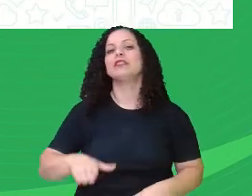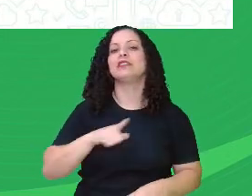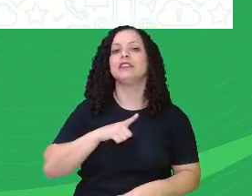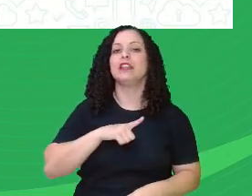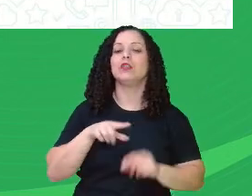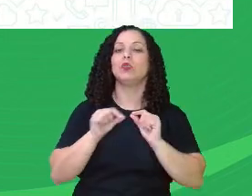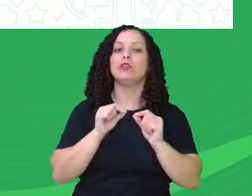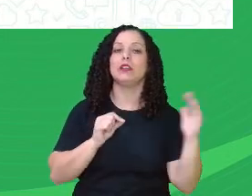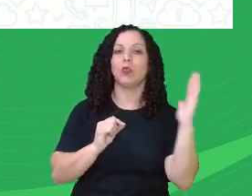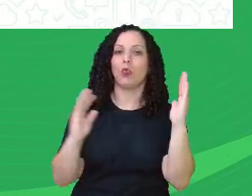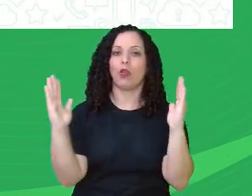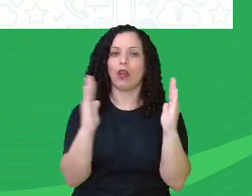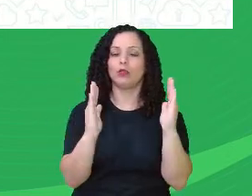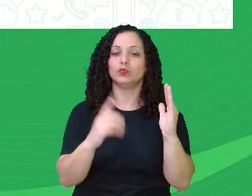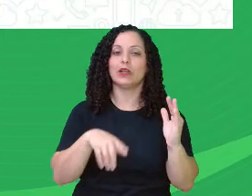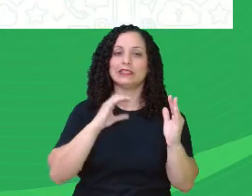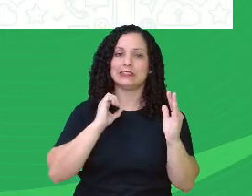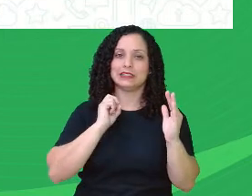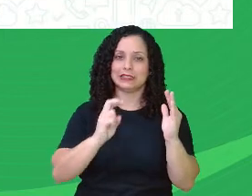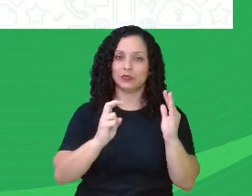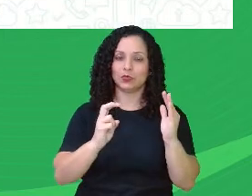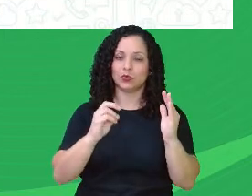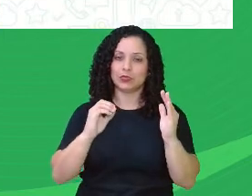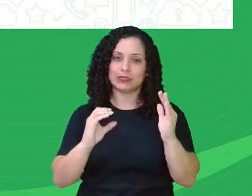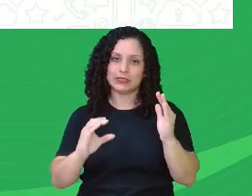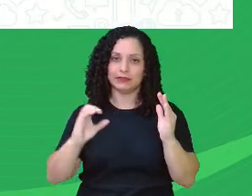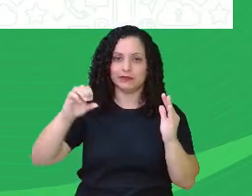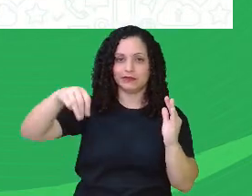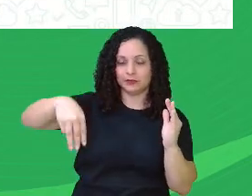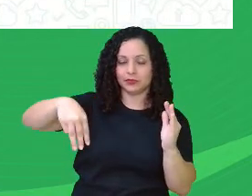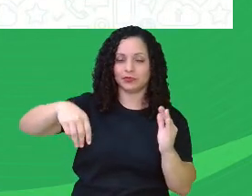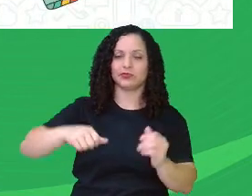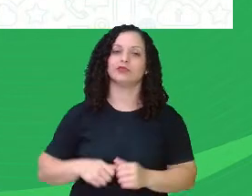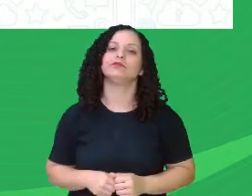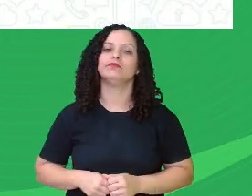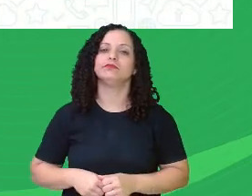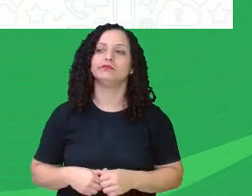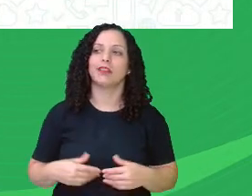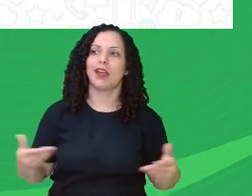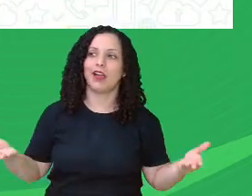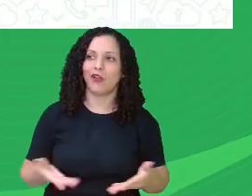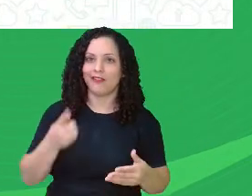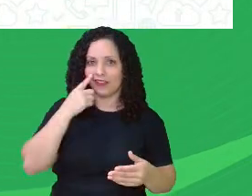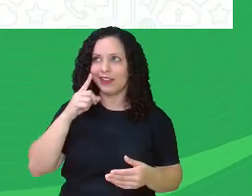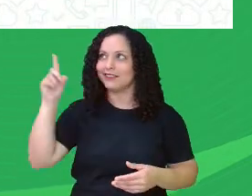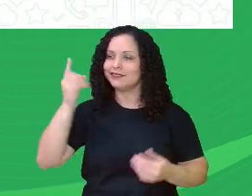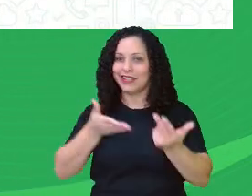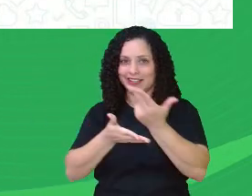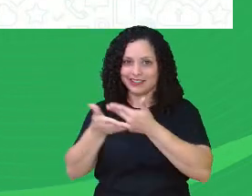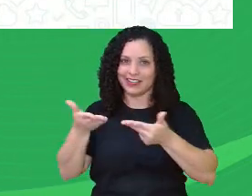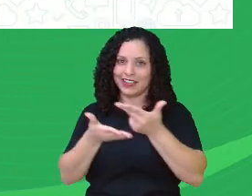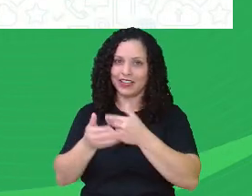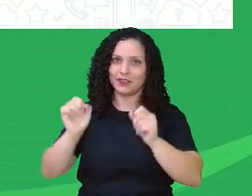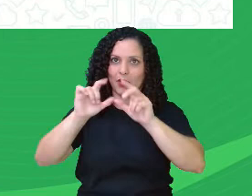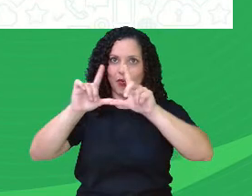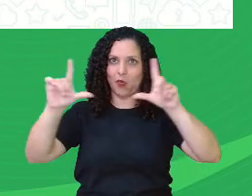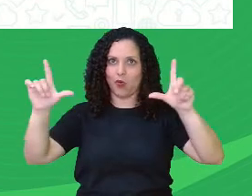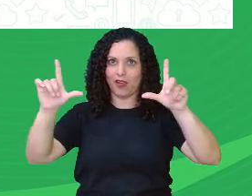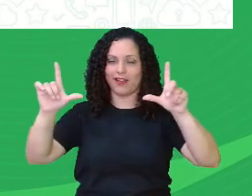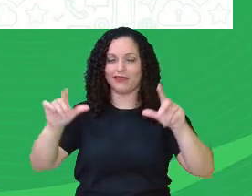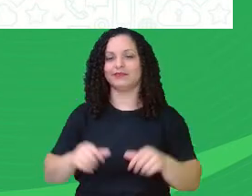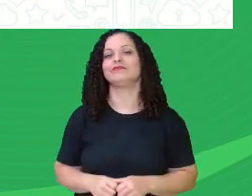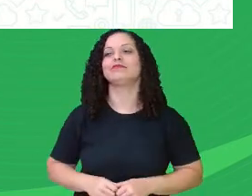aresta vale 5 centímetros. E se o cubo, a aresta vale 5 centímetros, vamos ver o desenho, ó. Eu botei o desenho para vocês aí. Um cubo